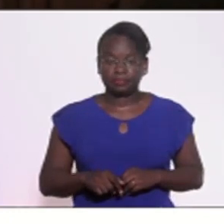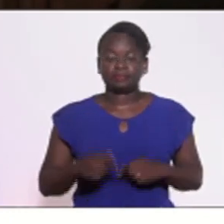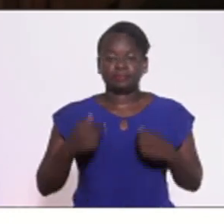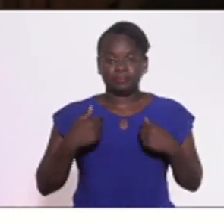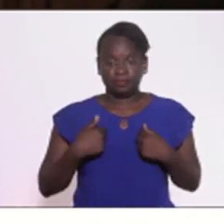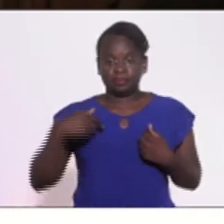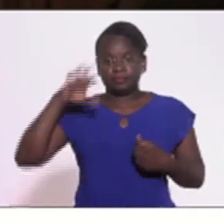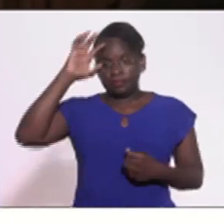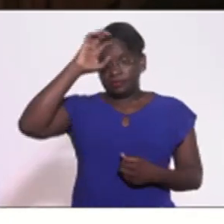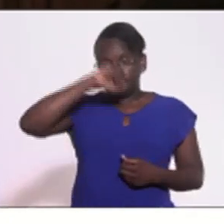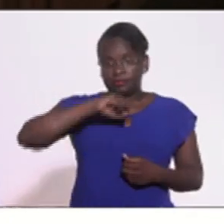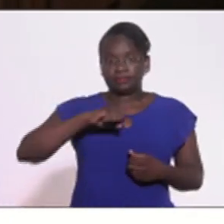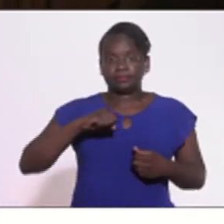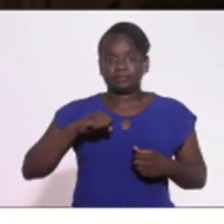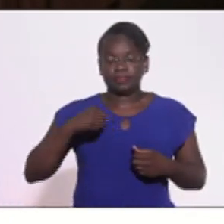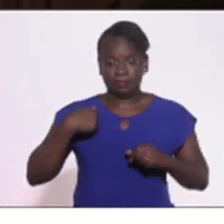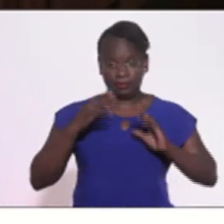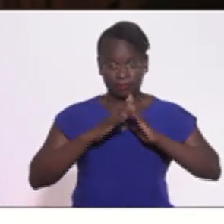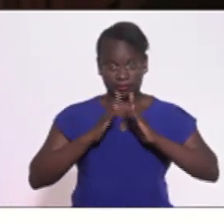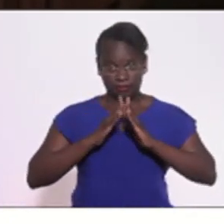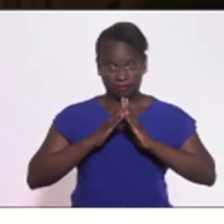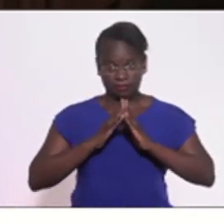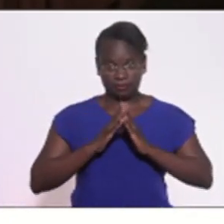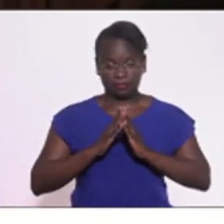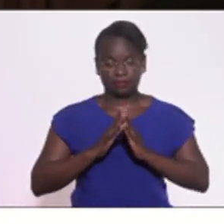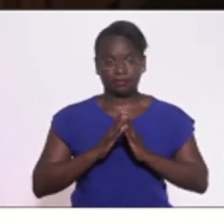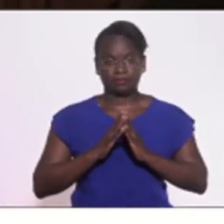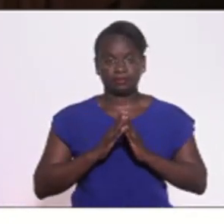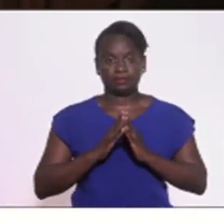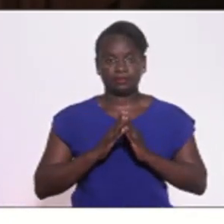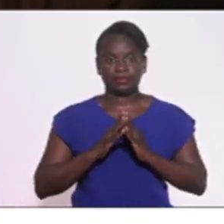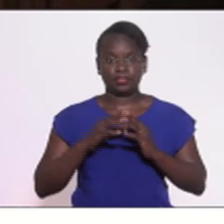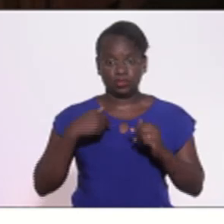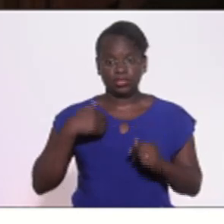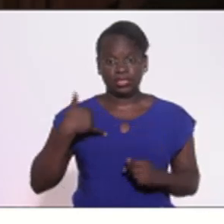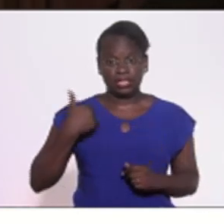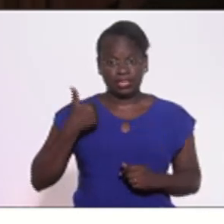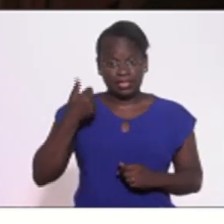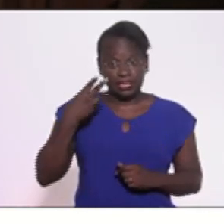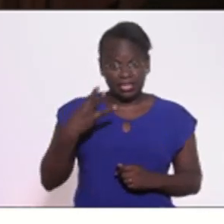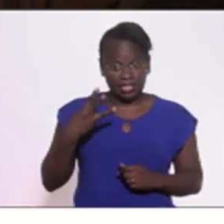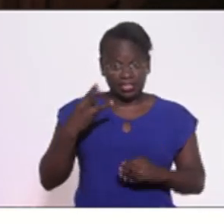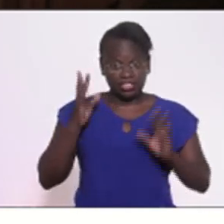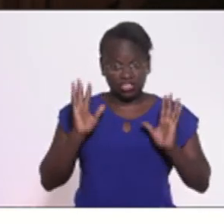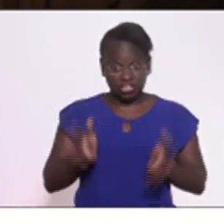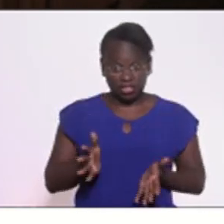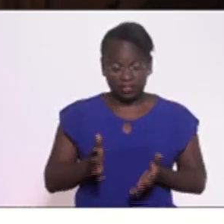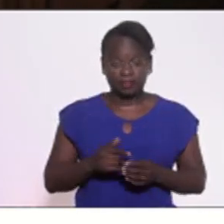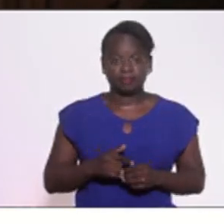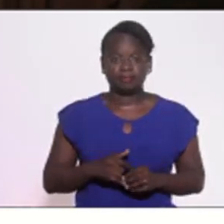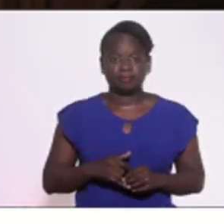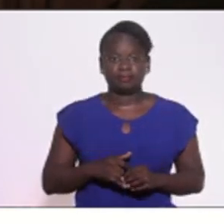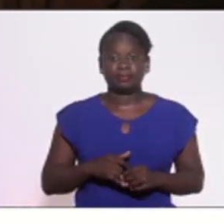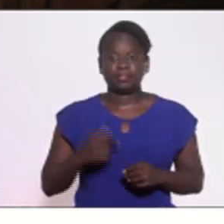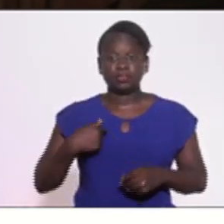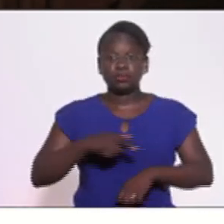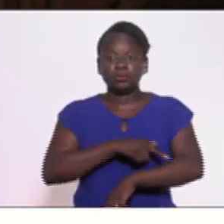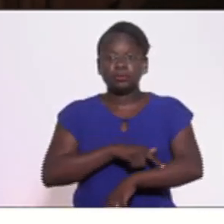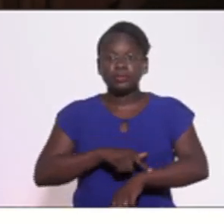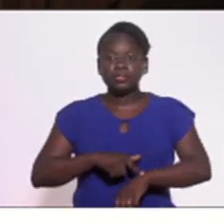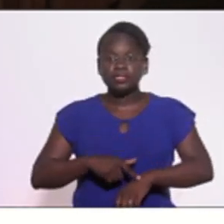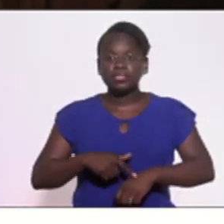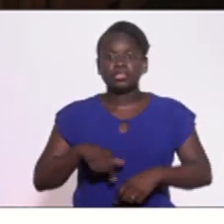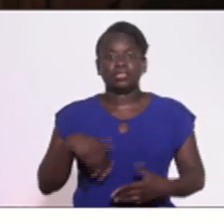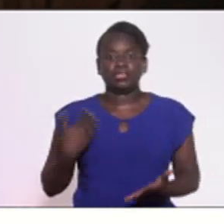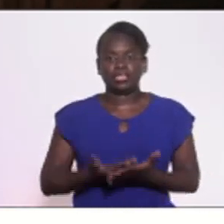eu aprendi na minha casa, no dia que eu fiz 13 anos, a me comportar do jeito que